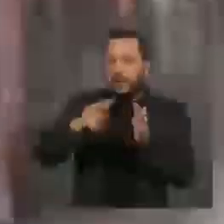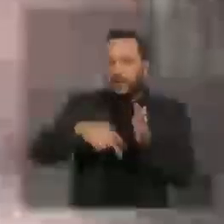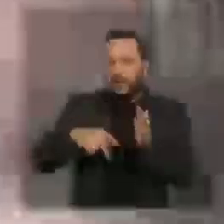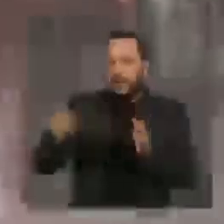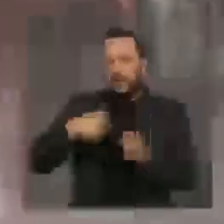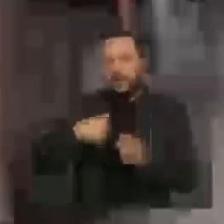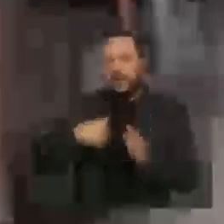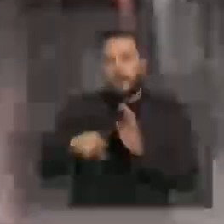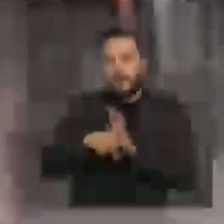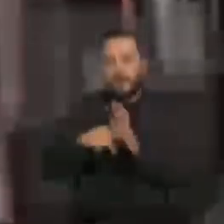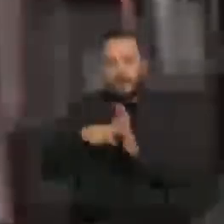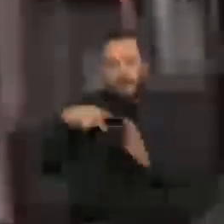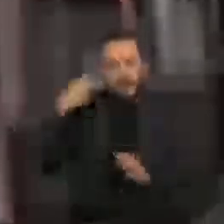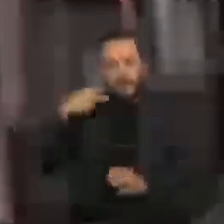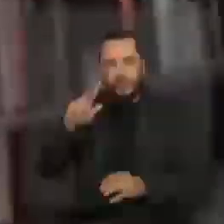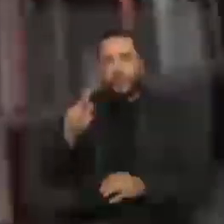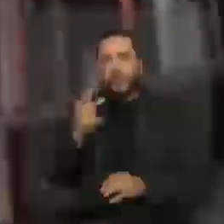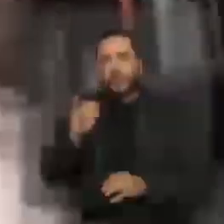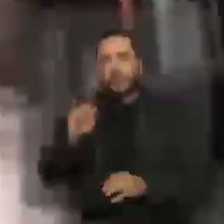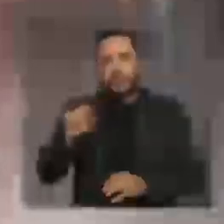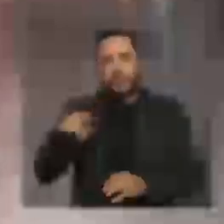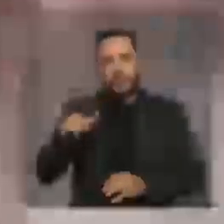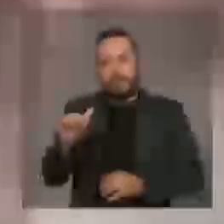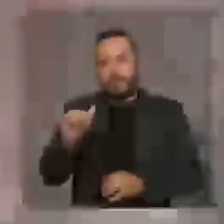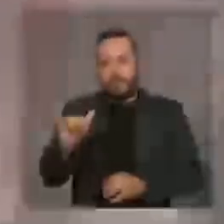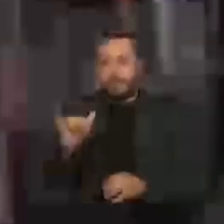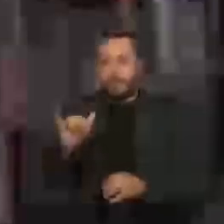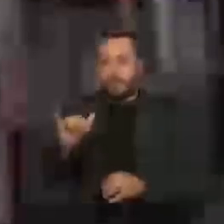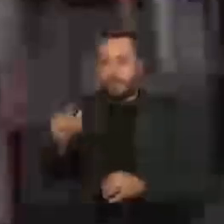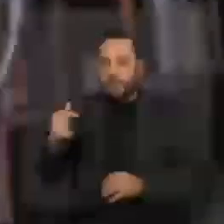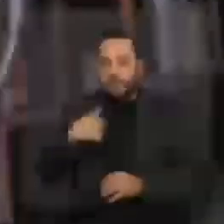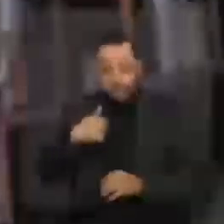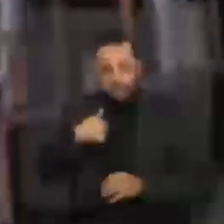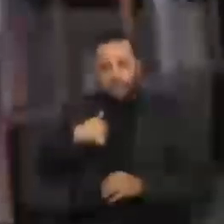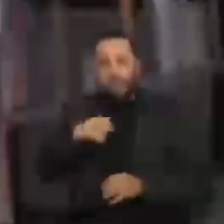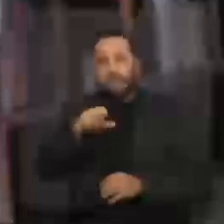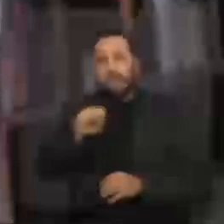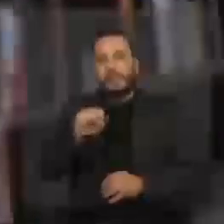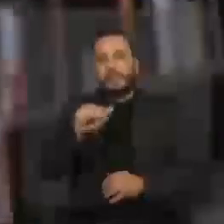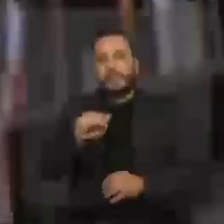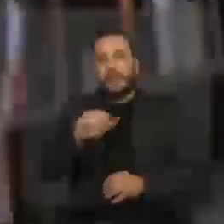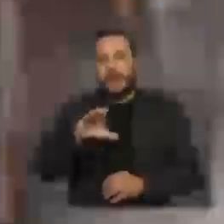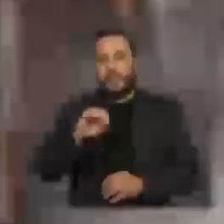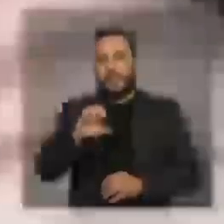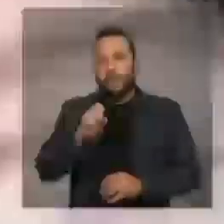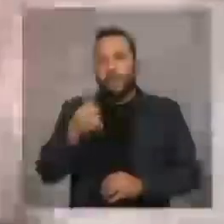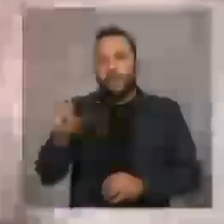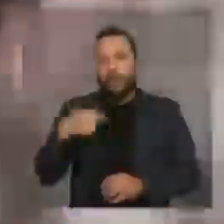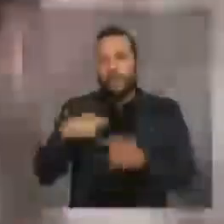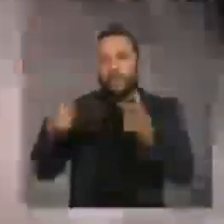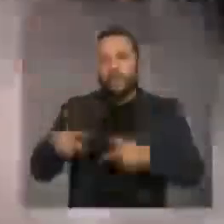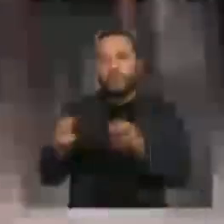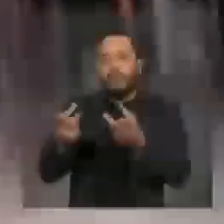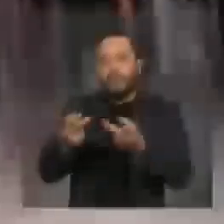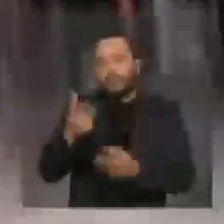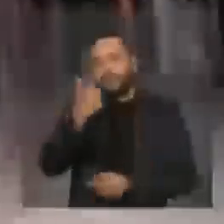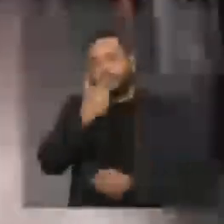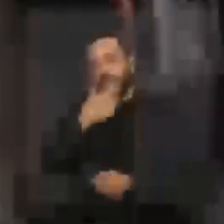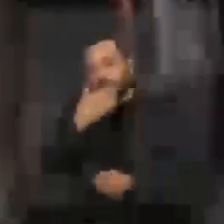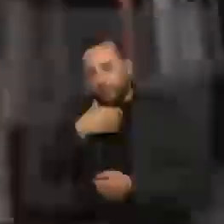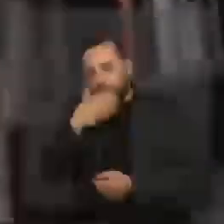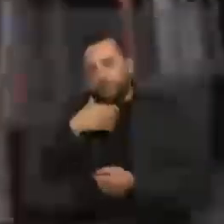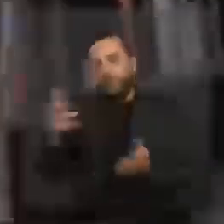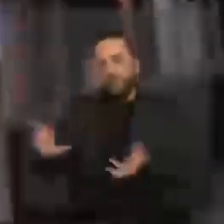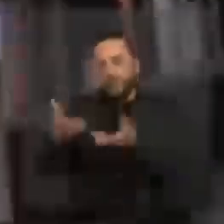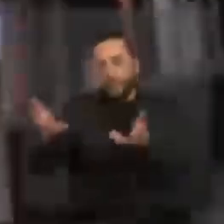mas não em cada palavra, que os sacolões estão contemplados também, mas se não estiverem, a